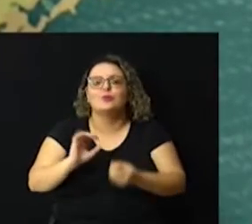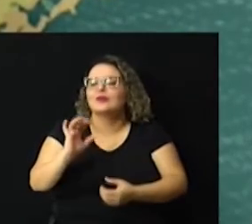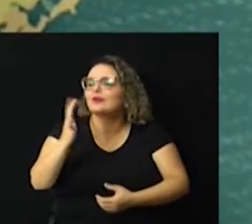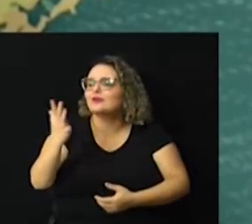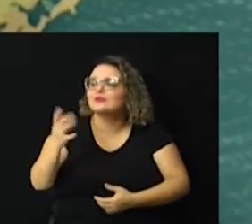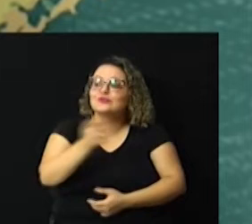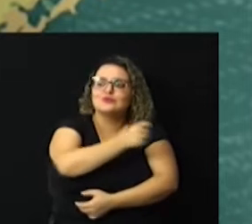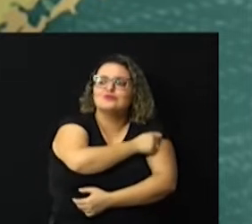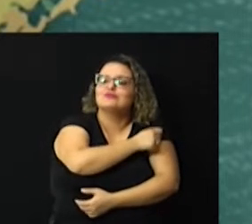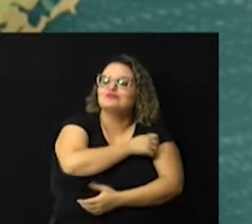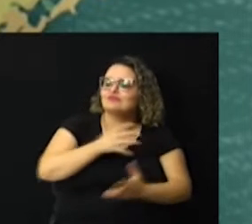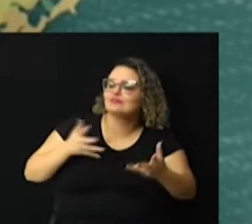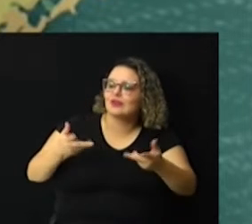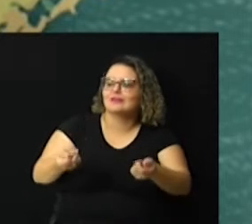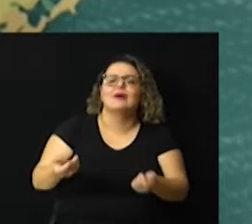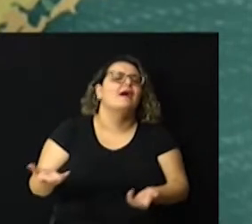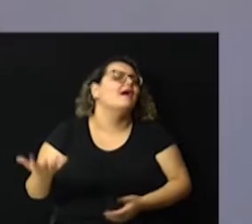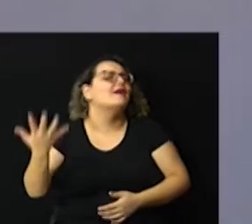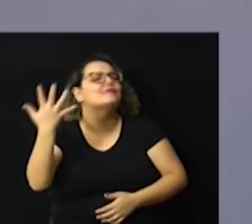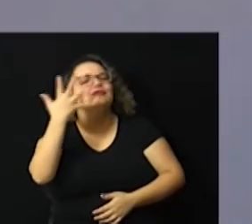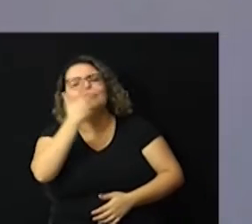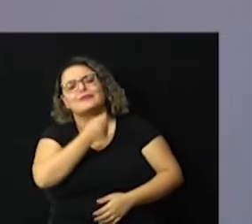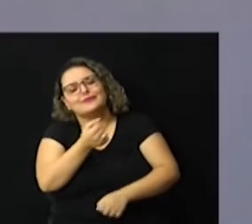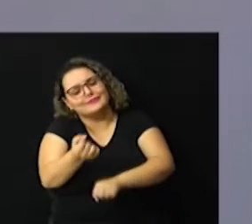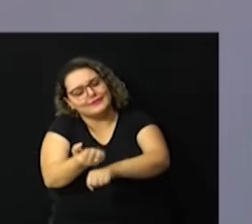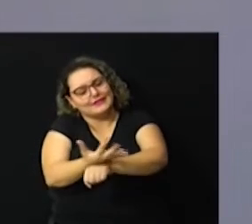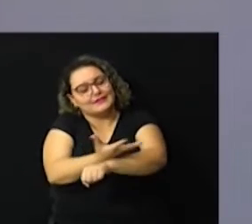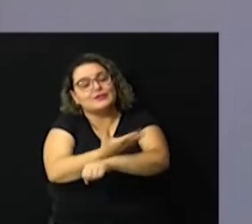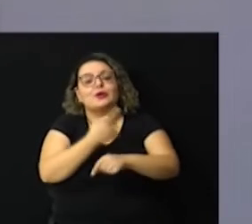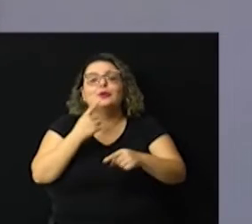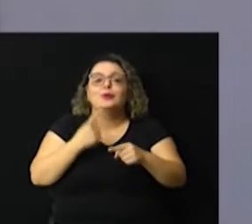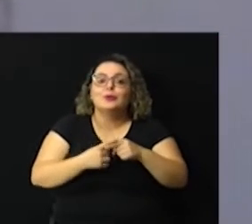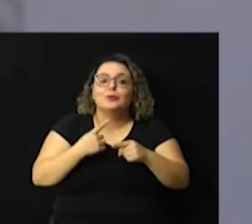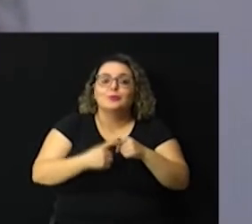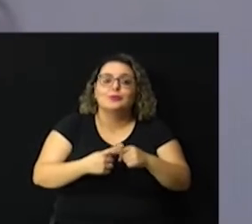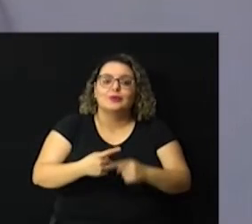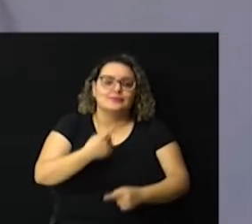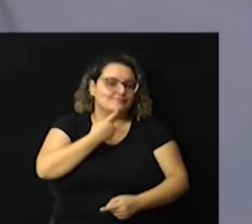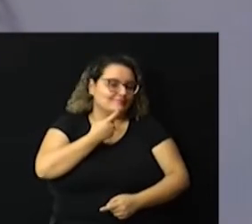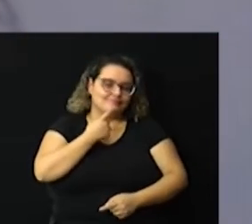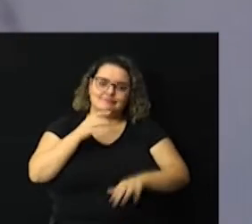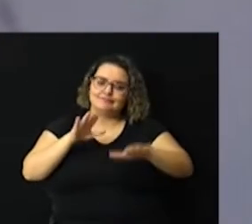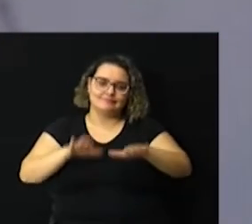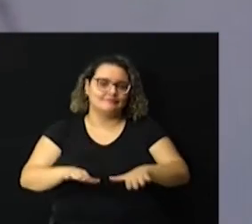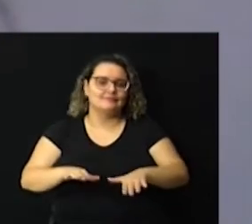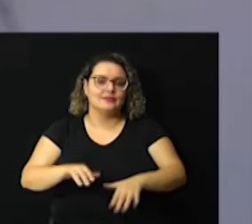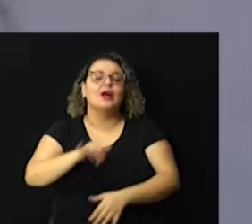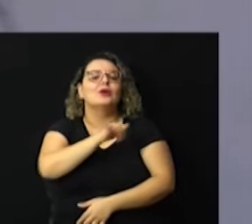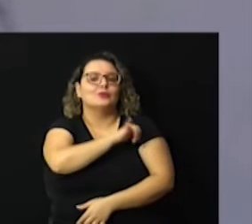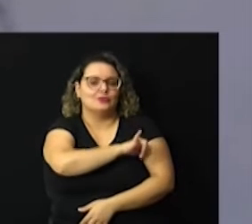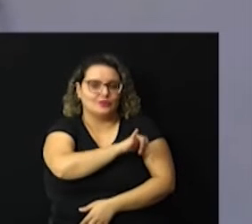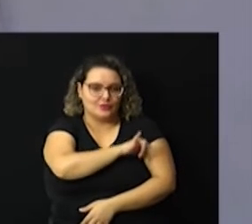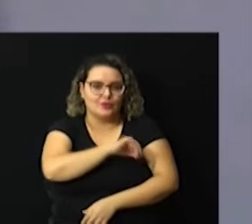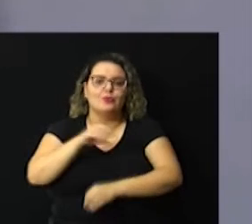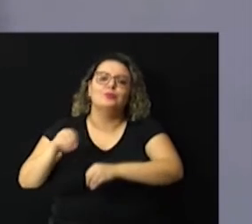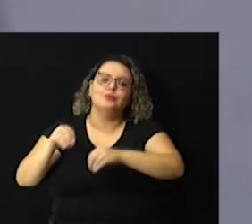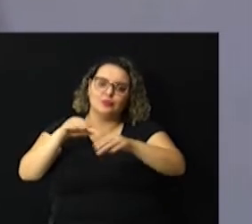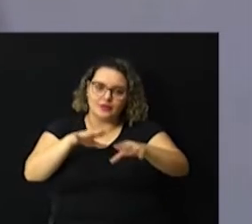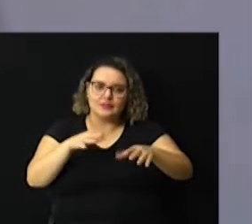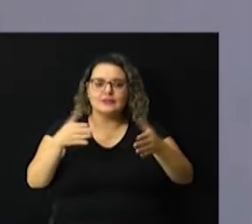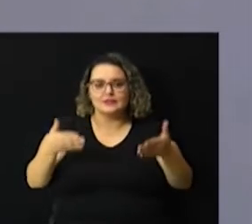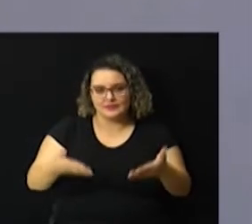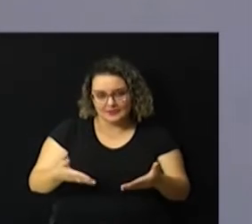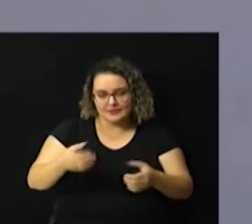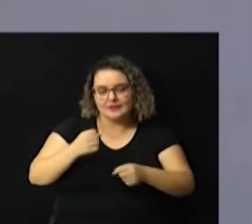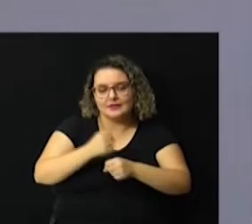alunos? Ai, foi muito lindo. Eu fico até emocionada, porque eu não estou em Campinas agora, né? Eu estou no Rio de Janeiro, me mudei esse